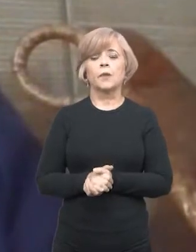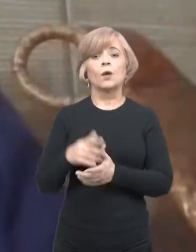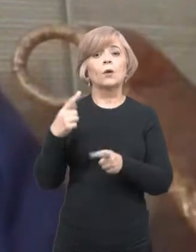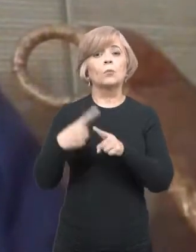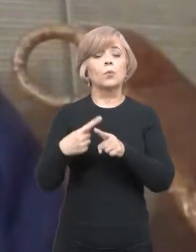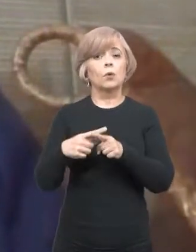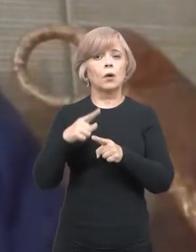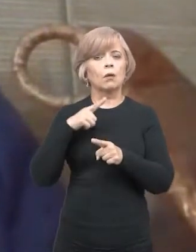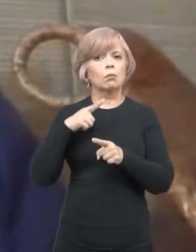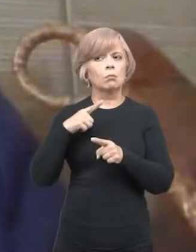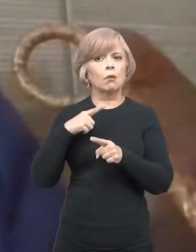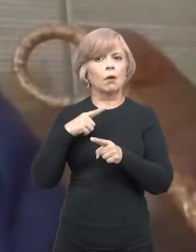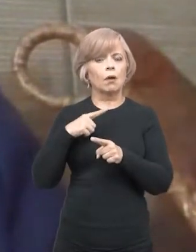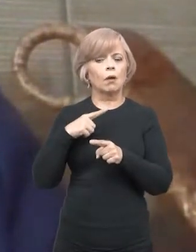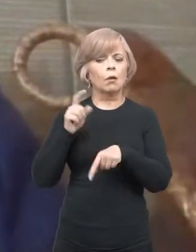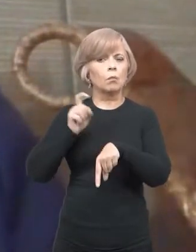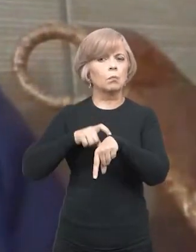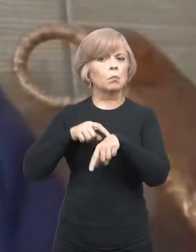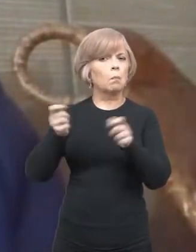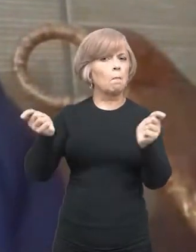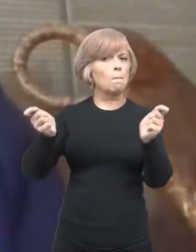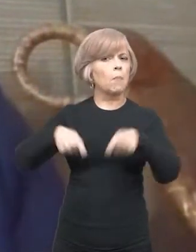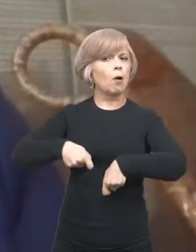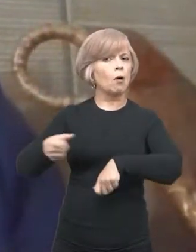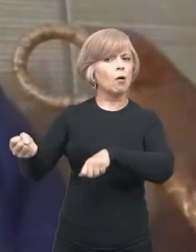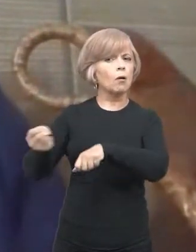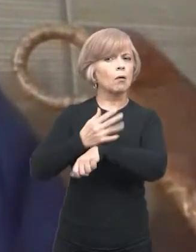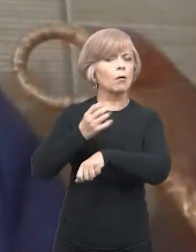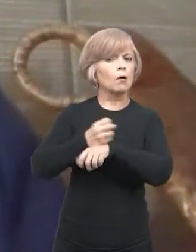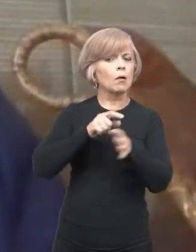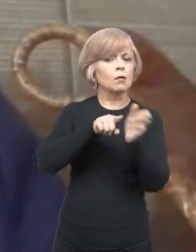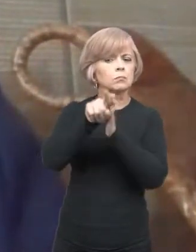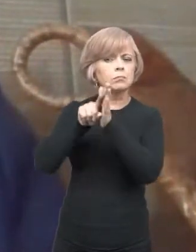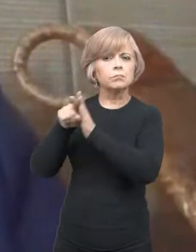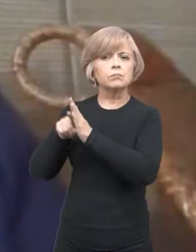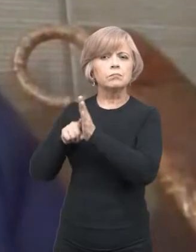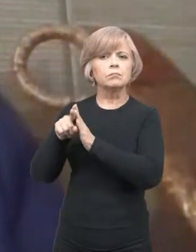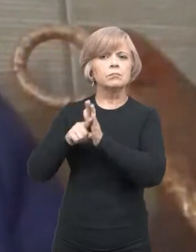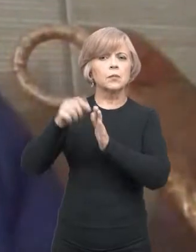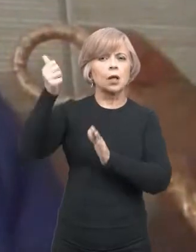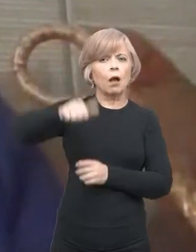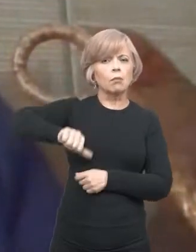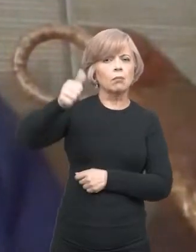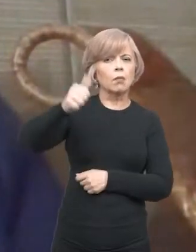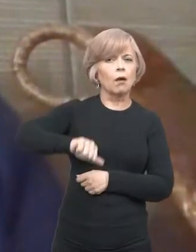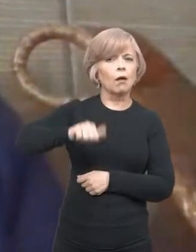porque tem uma nova possibilidade investigatória de análise